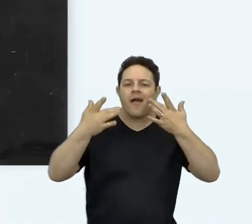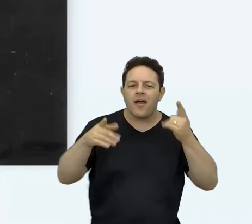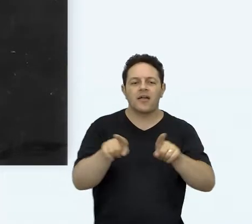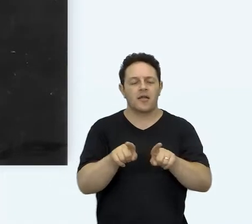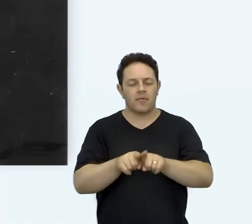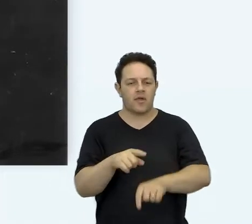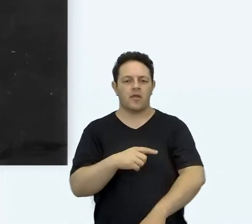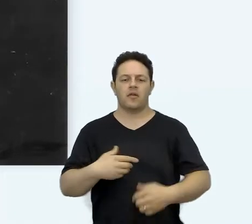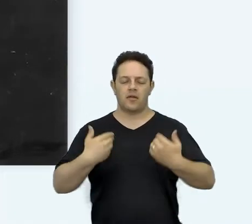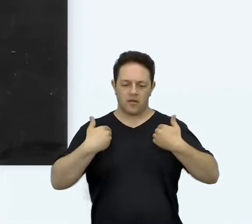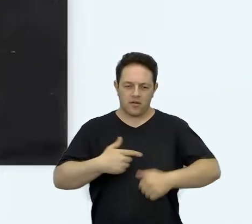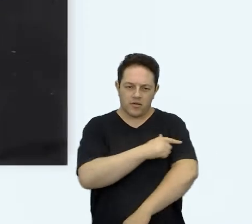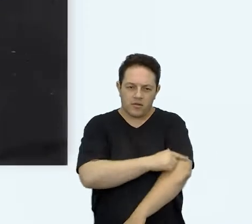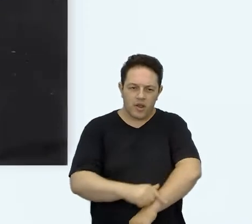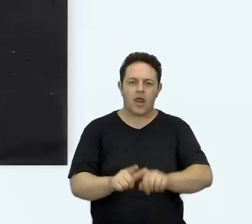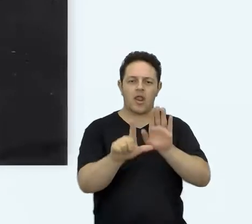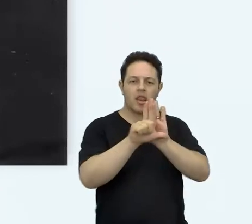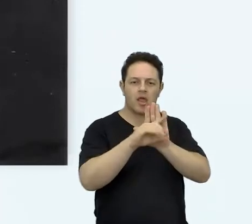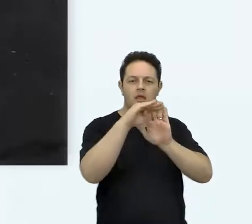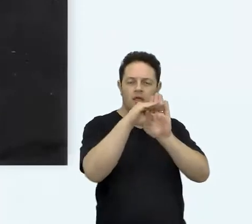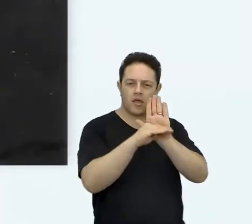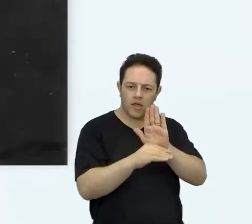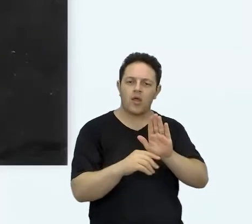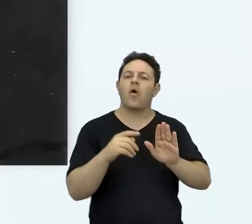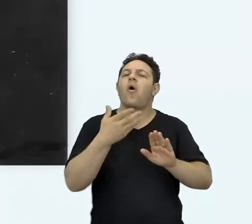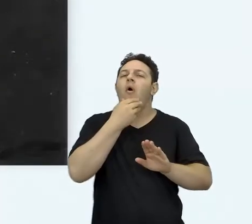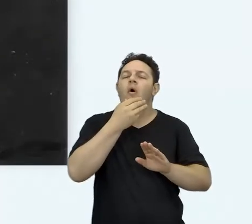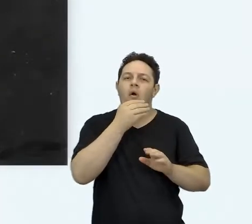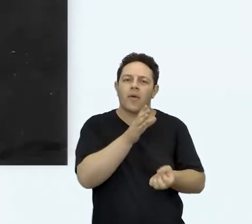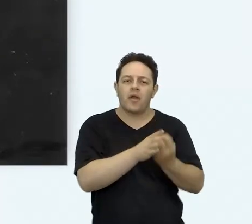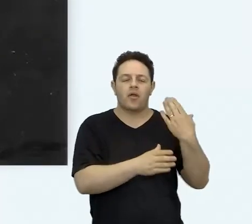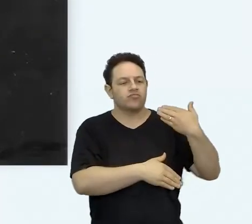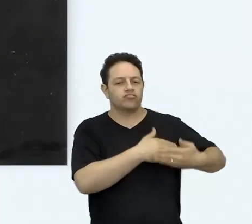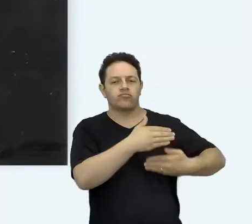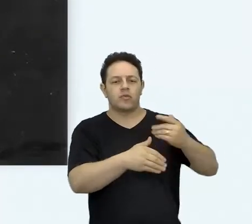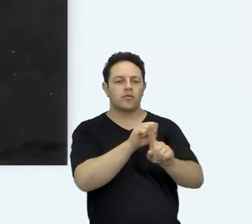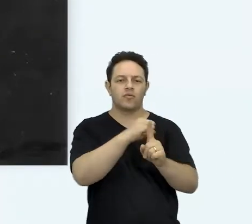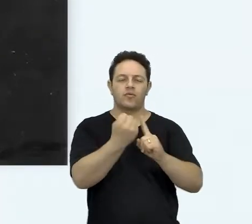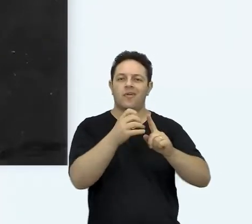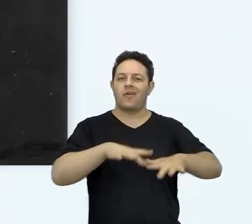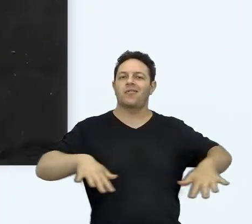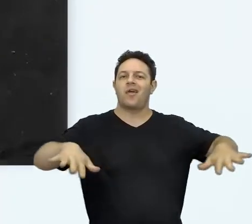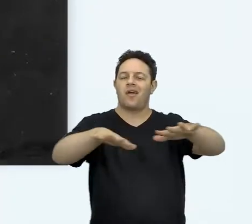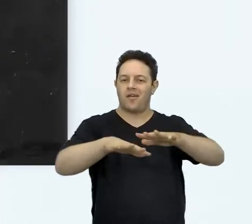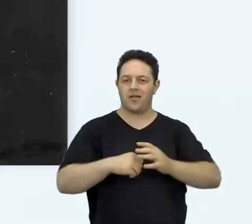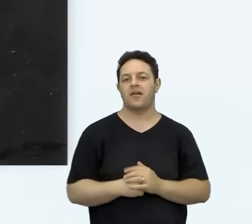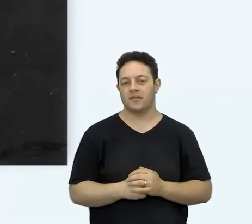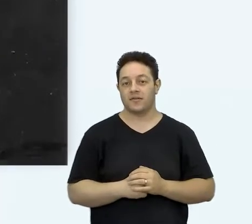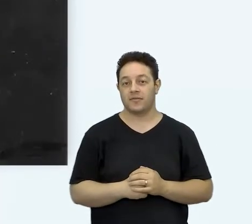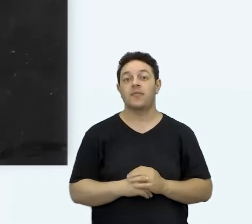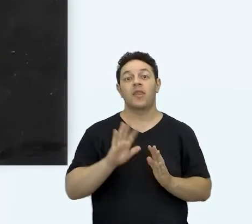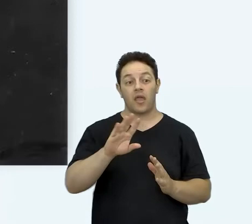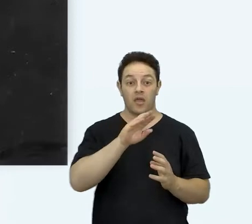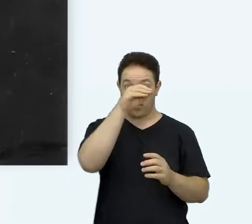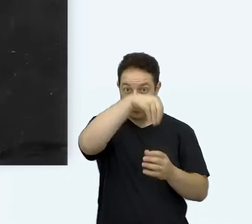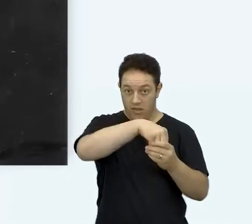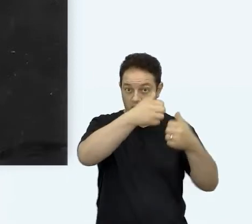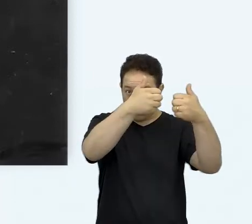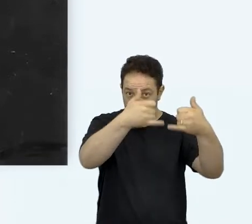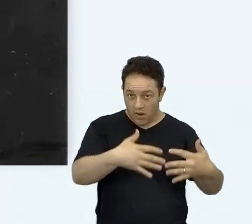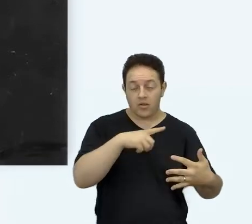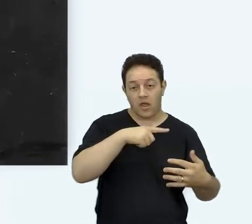outra capacidade ou hábito adquiridos pelo homem como membro de uma sociedade. Essa ideia tem 2 pontos